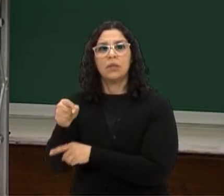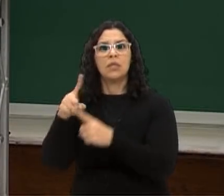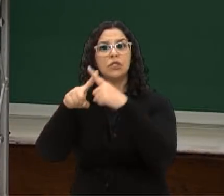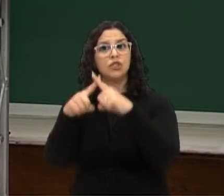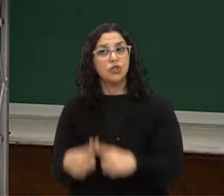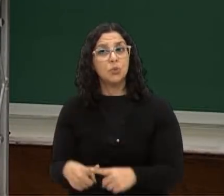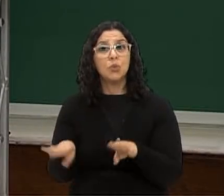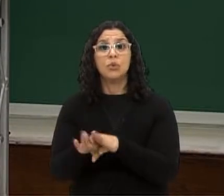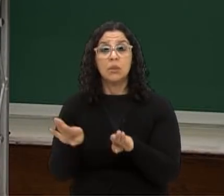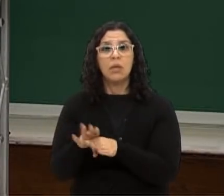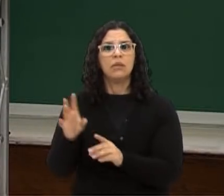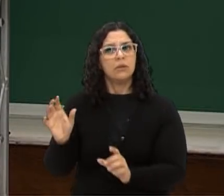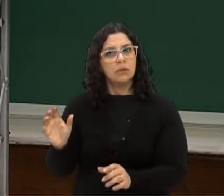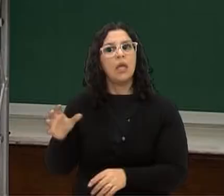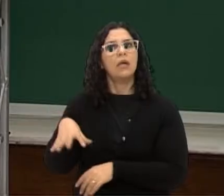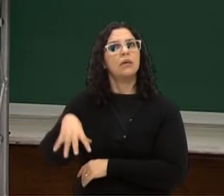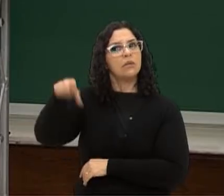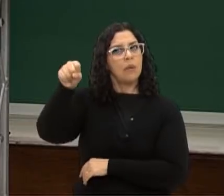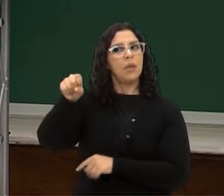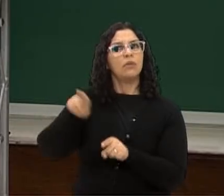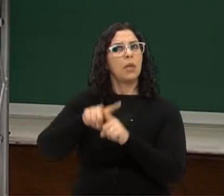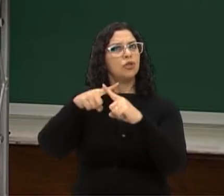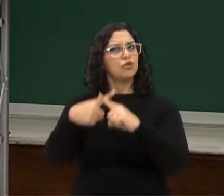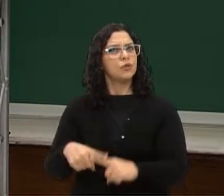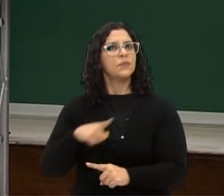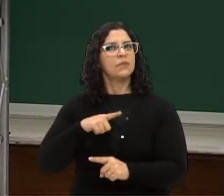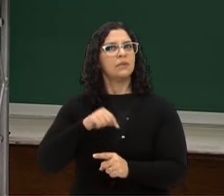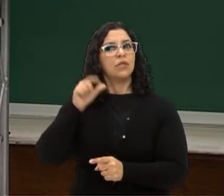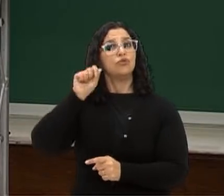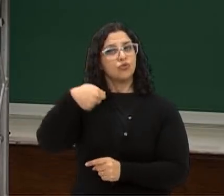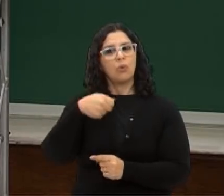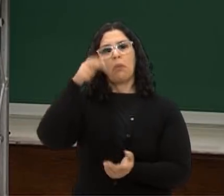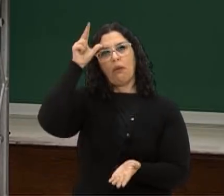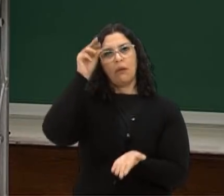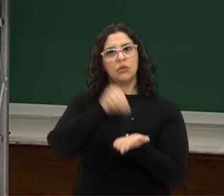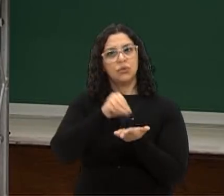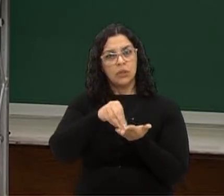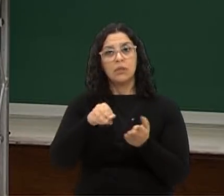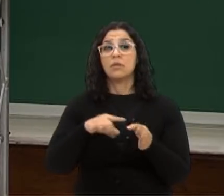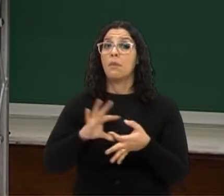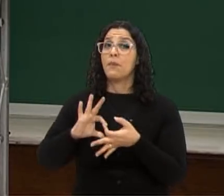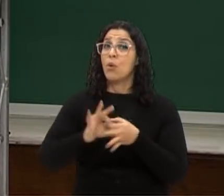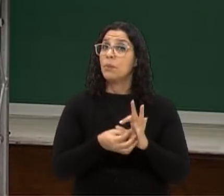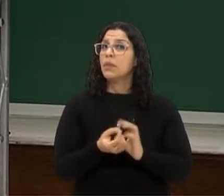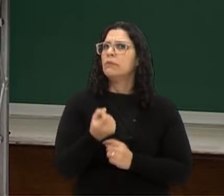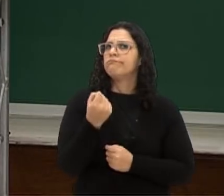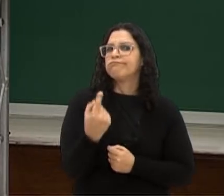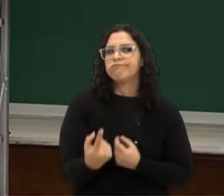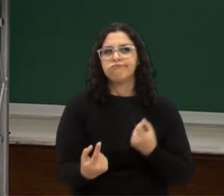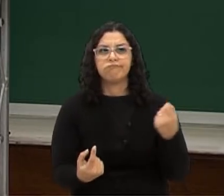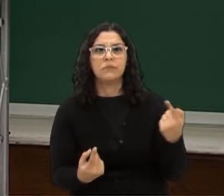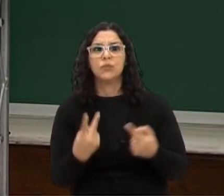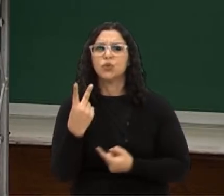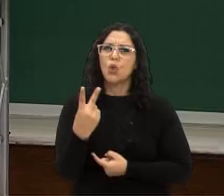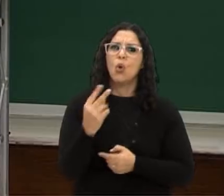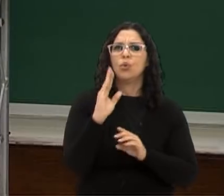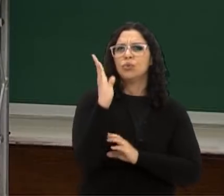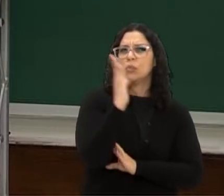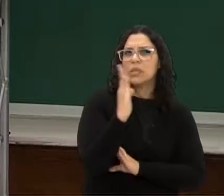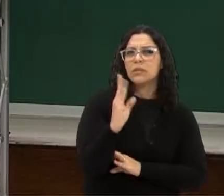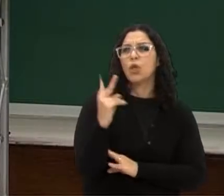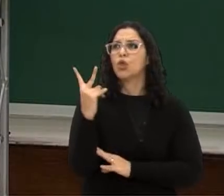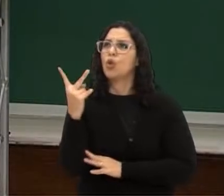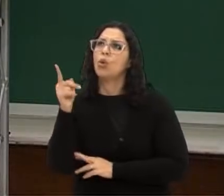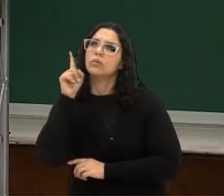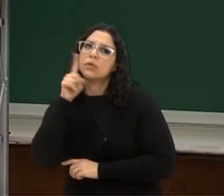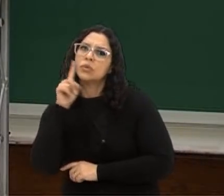o mesmo prêmio, né? Então, todos disputam o mesmo prêmio. Então, as Olimpíadas aí são para poucos, né? É 1 ou 2 do Brasil, 1 ou